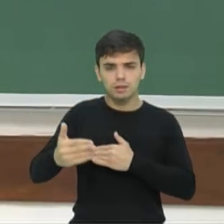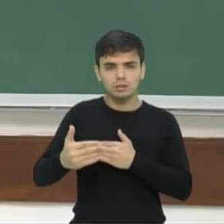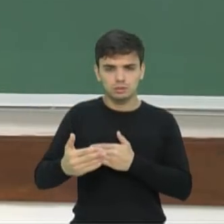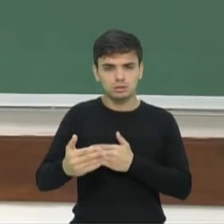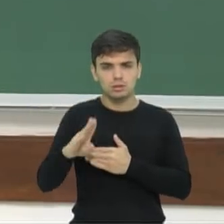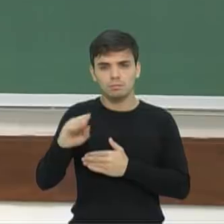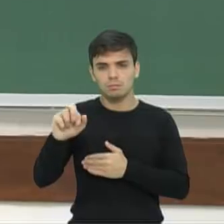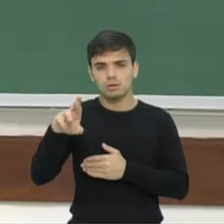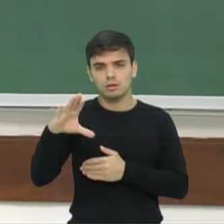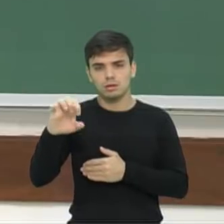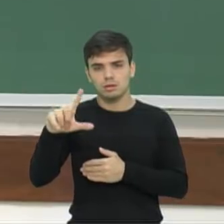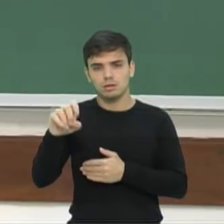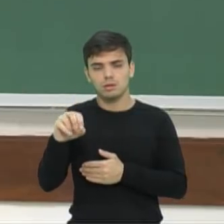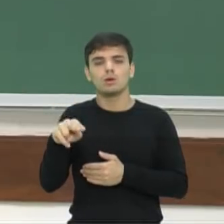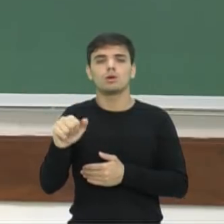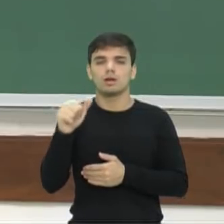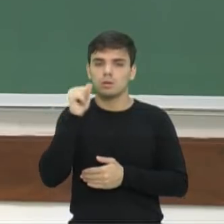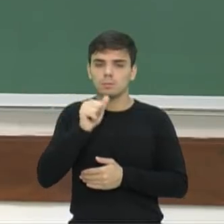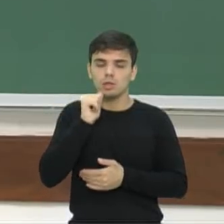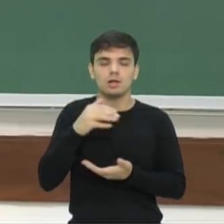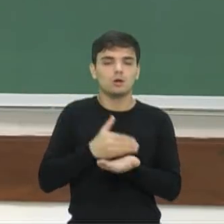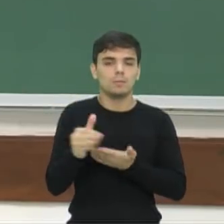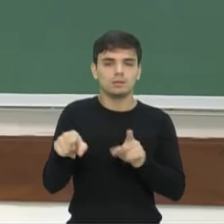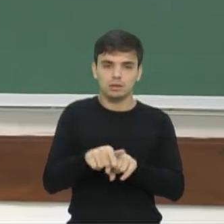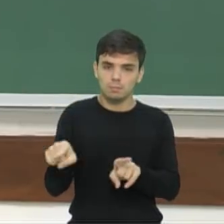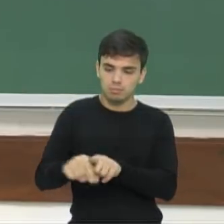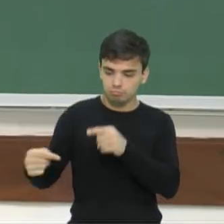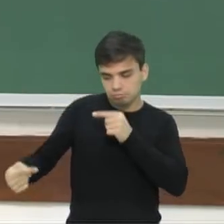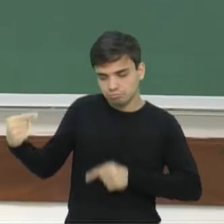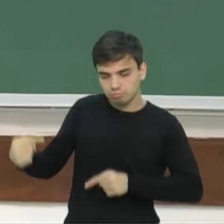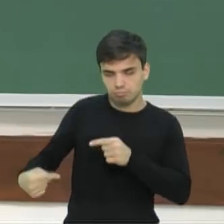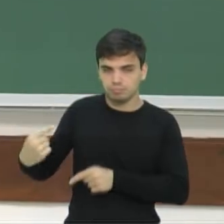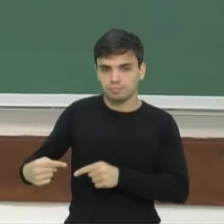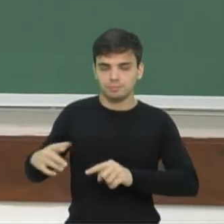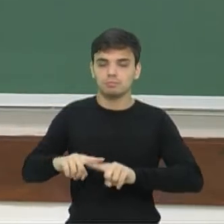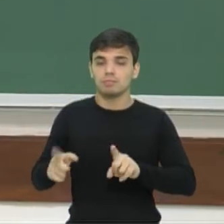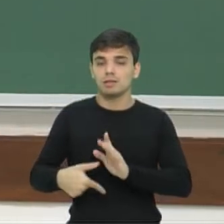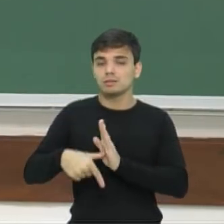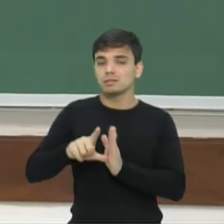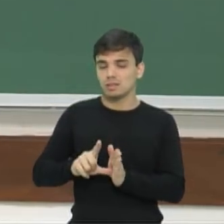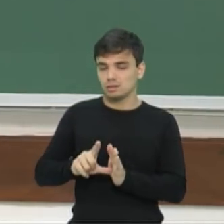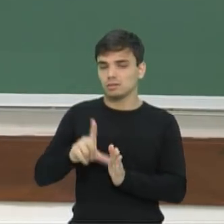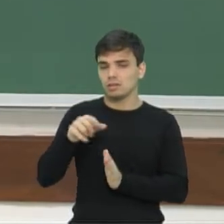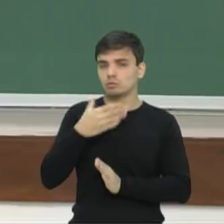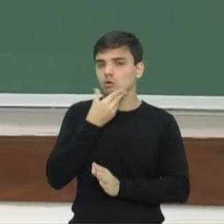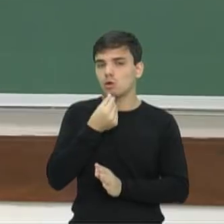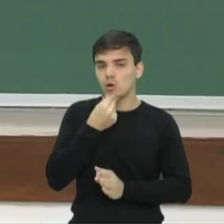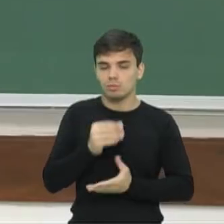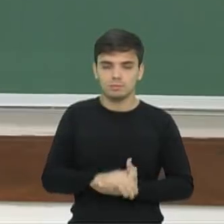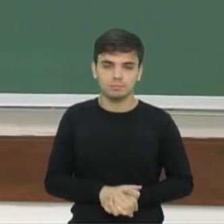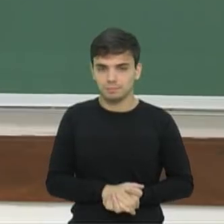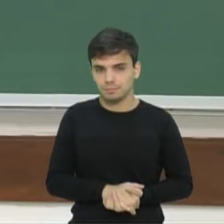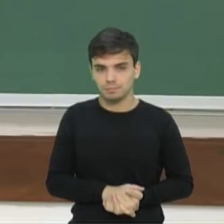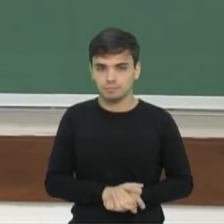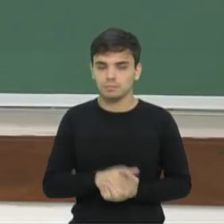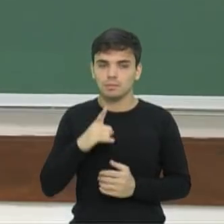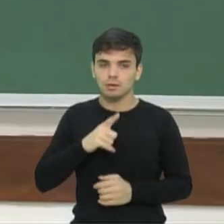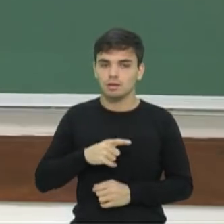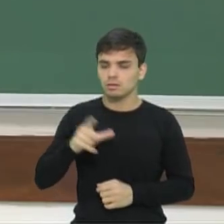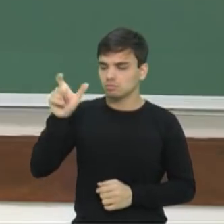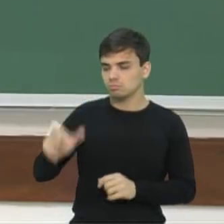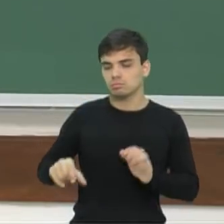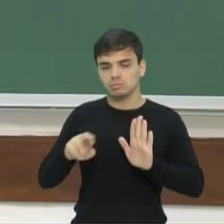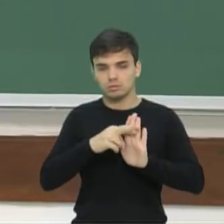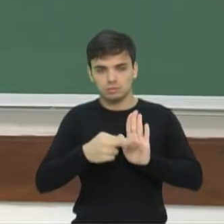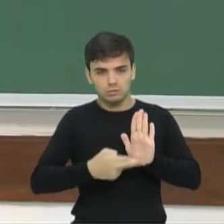Barcelona, 92, as mulheres também começam a disputar o judô dentro das Olimpíadas. Então, está aqui as entidades e a